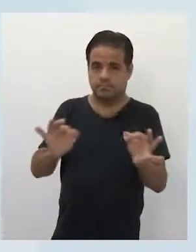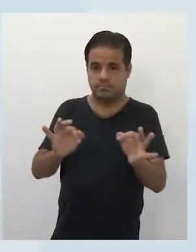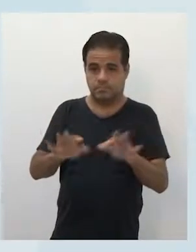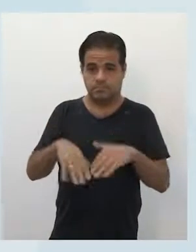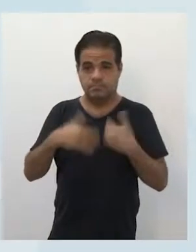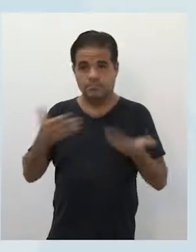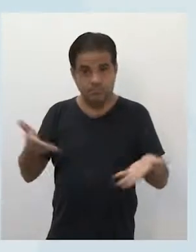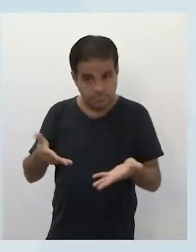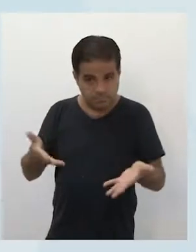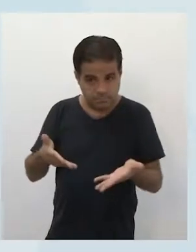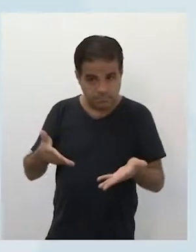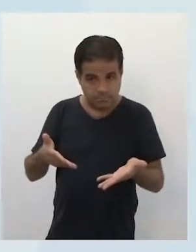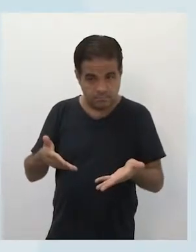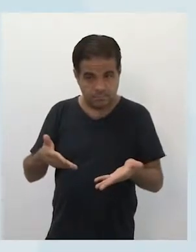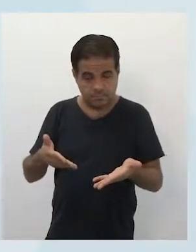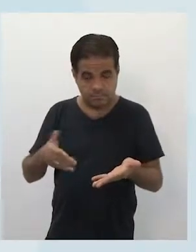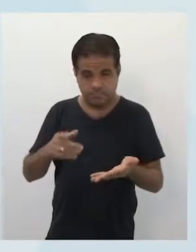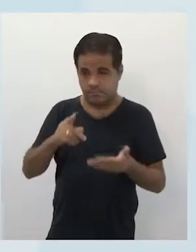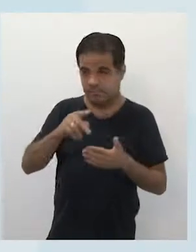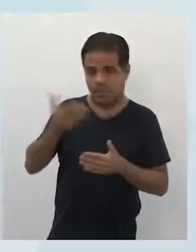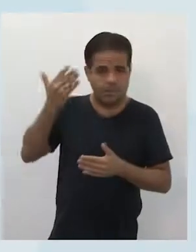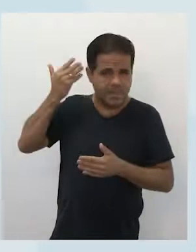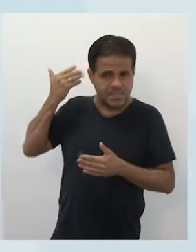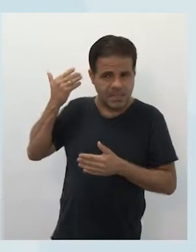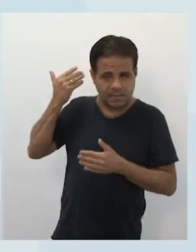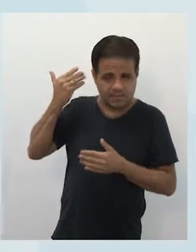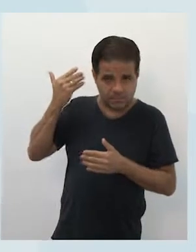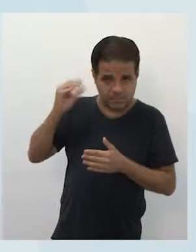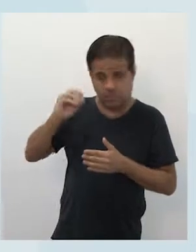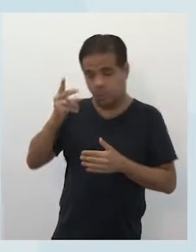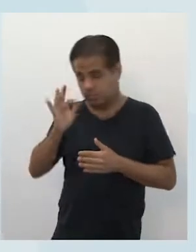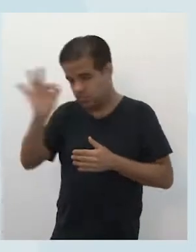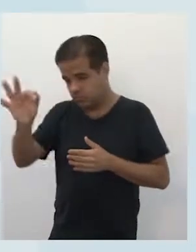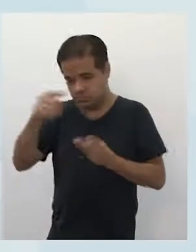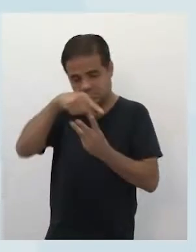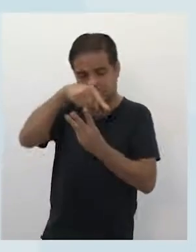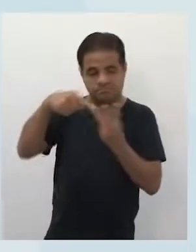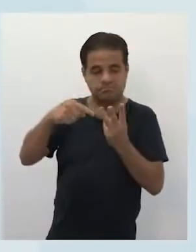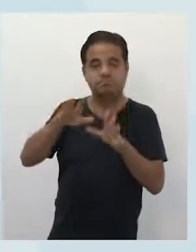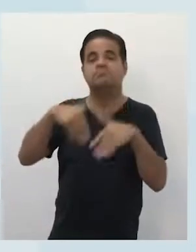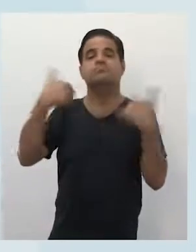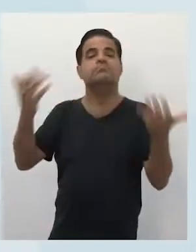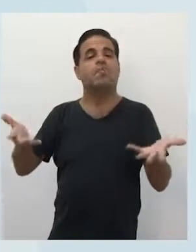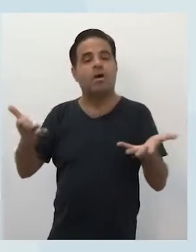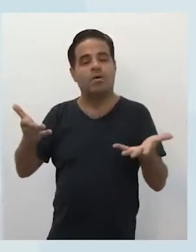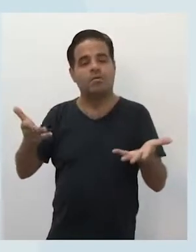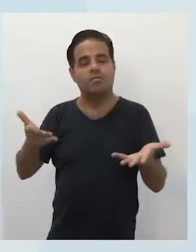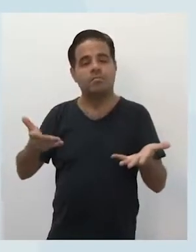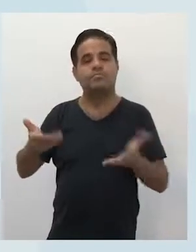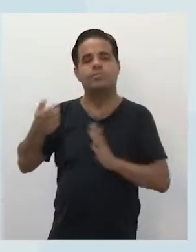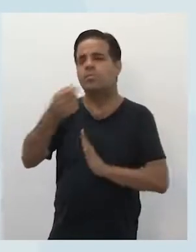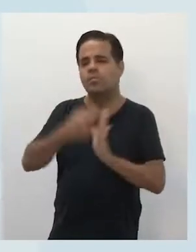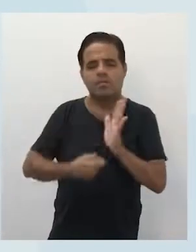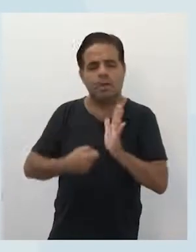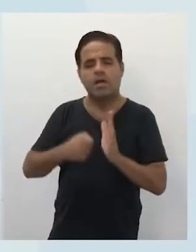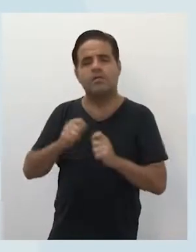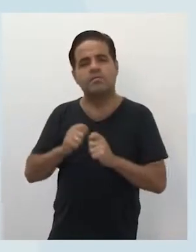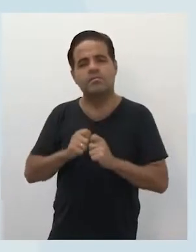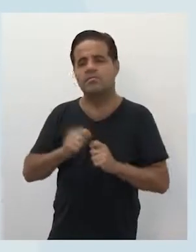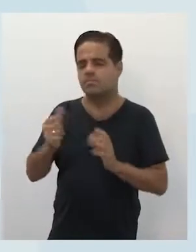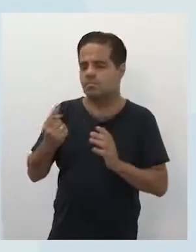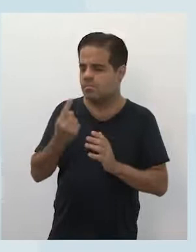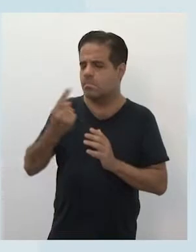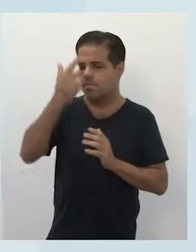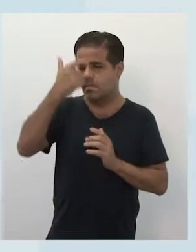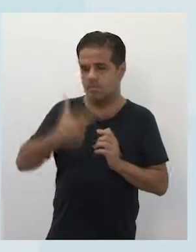É o presente, é o pretérito, que é o passado, ou o futuro, tá? O relato ele é feito em primeira